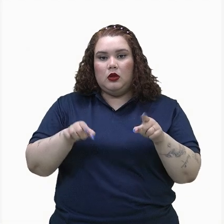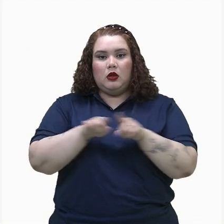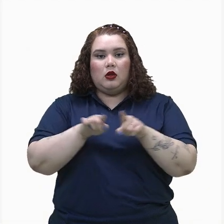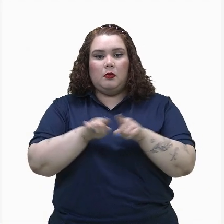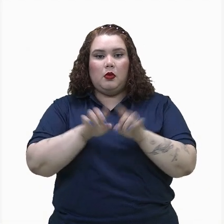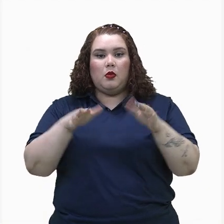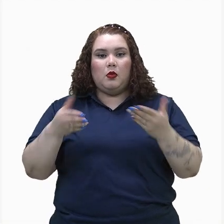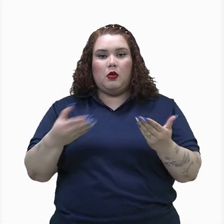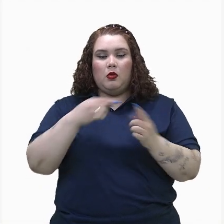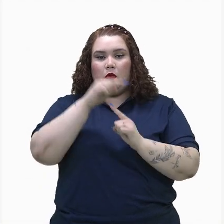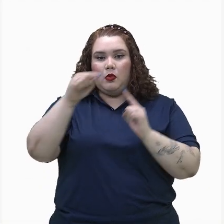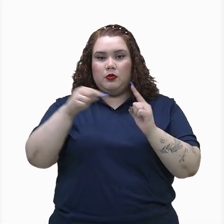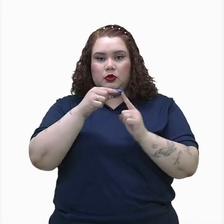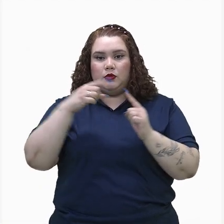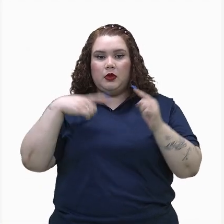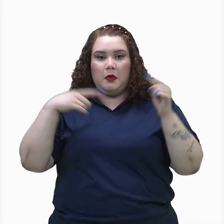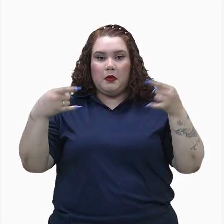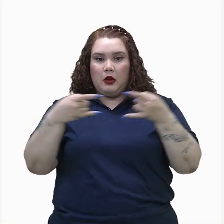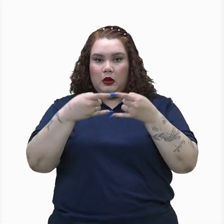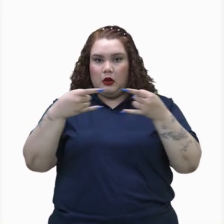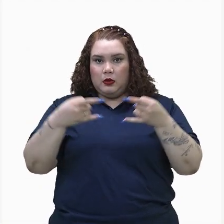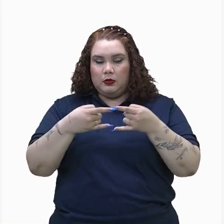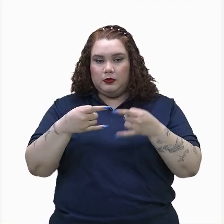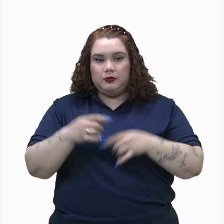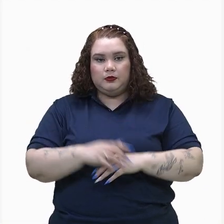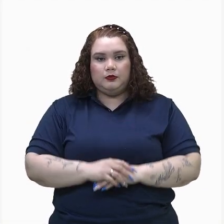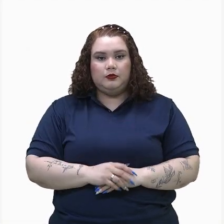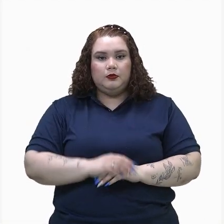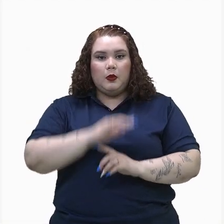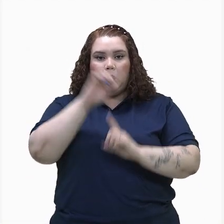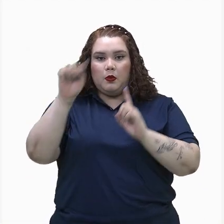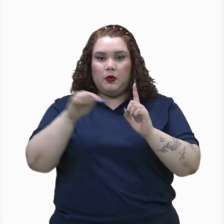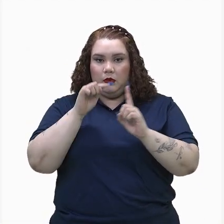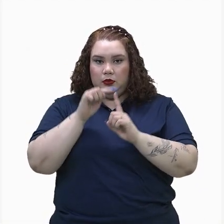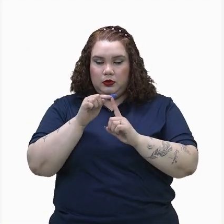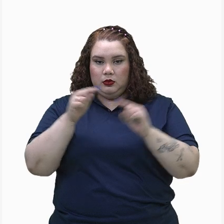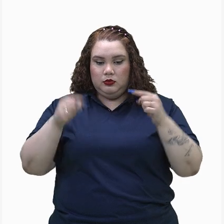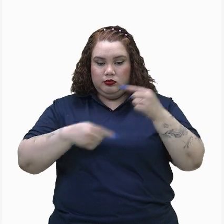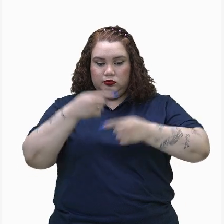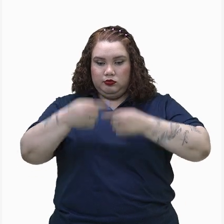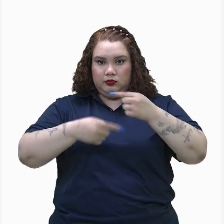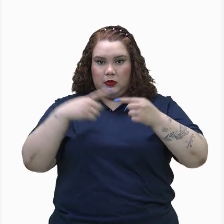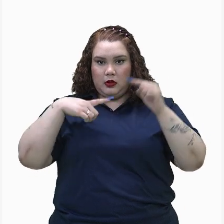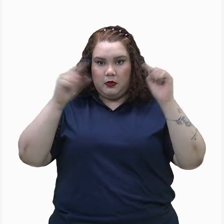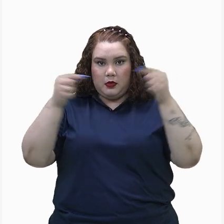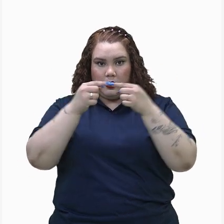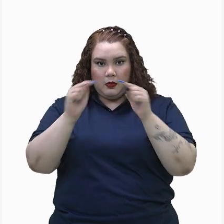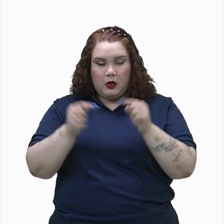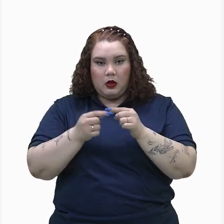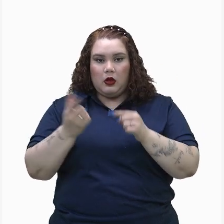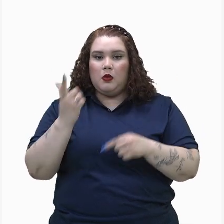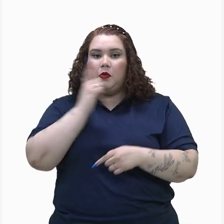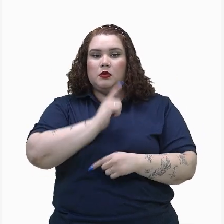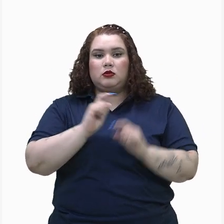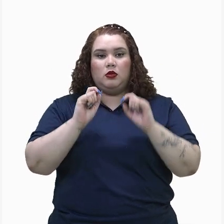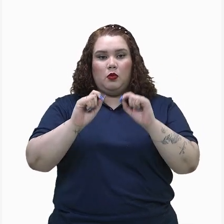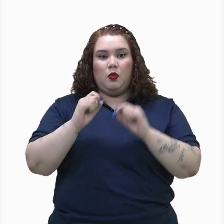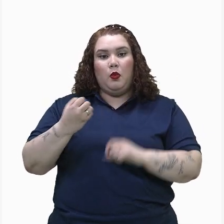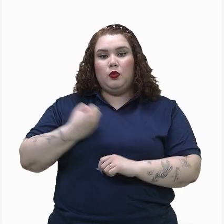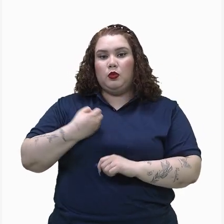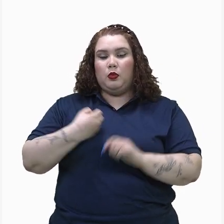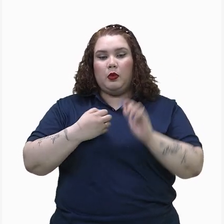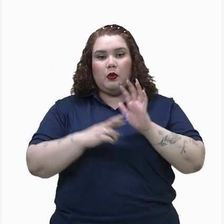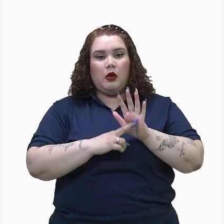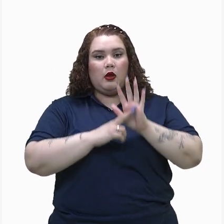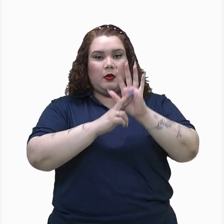de associá-los em paralelo? O objetivo de se associar resistores é conseguir um valor de